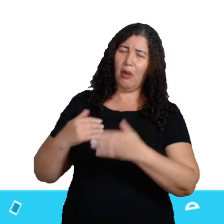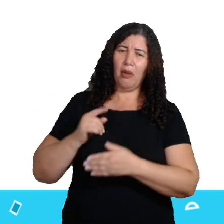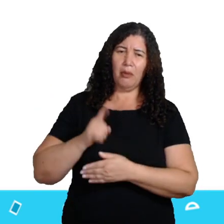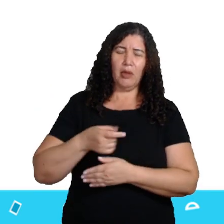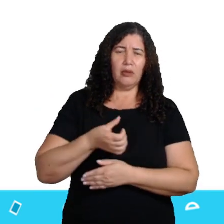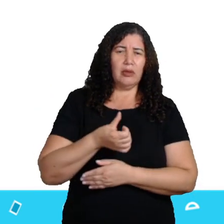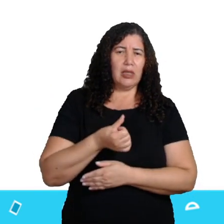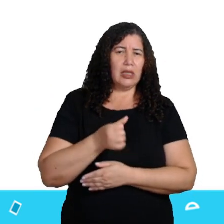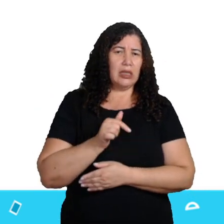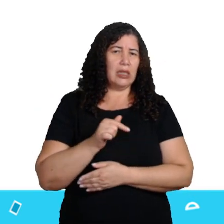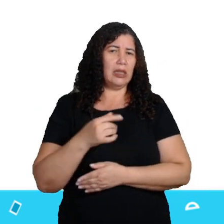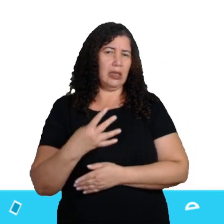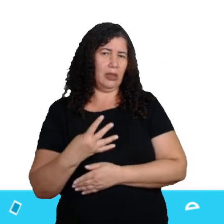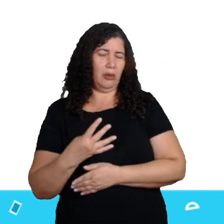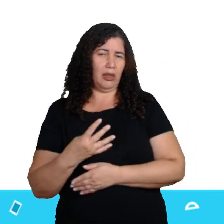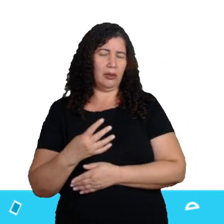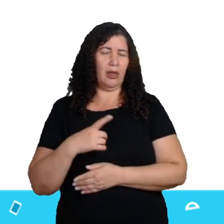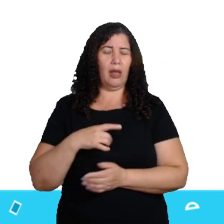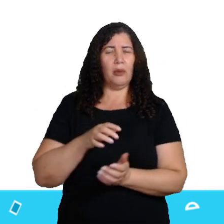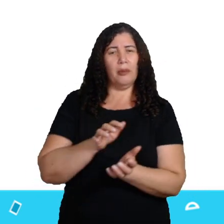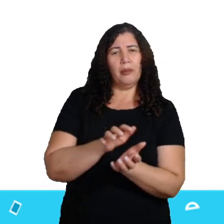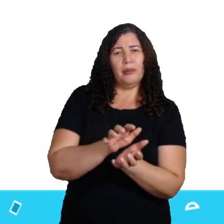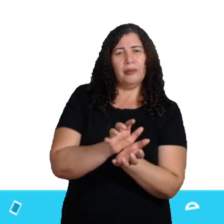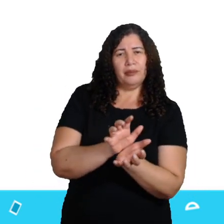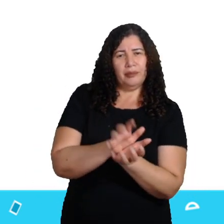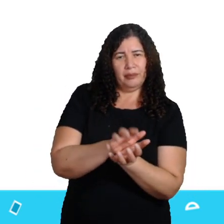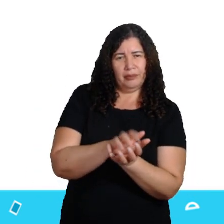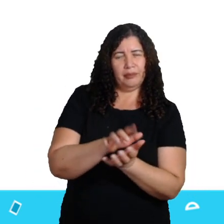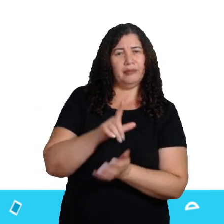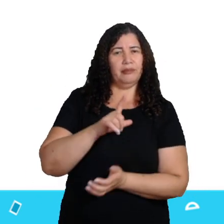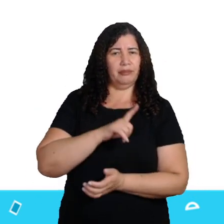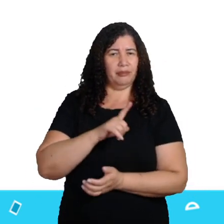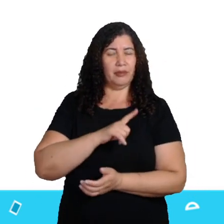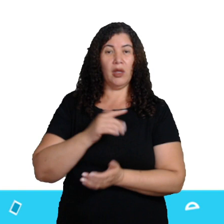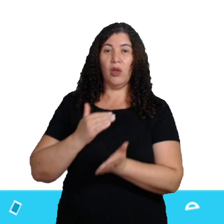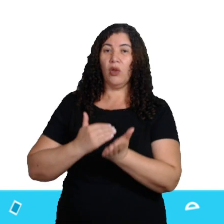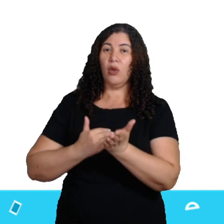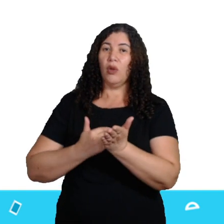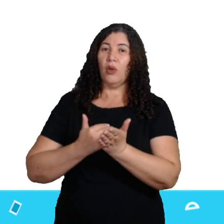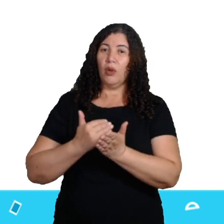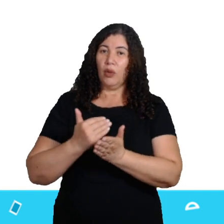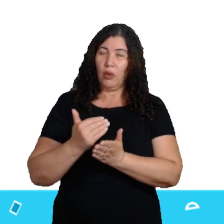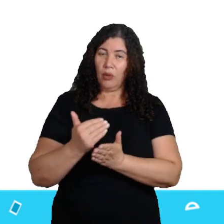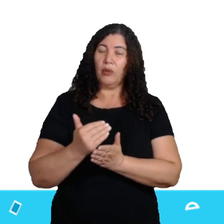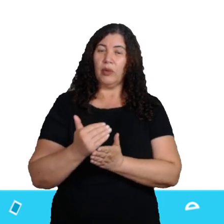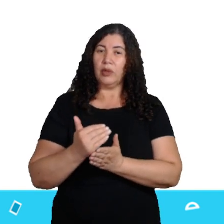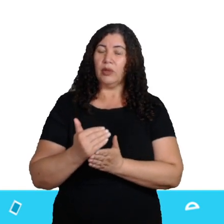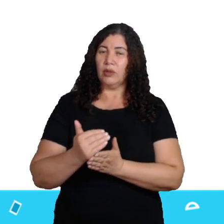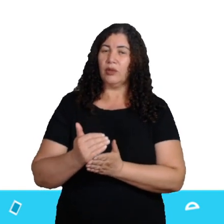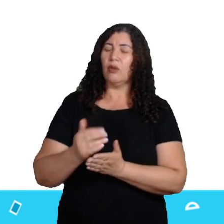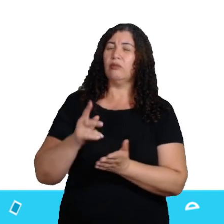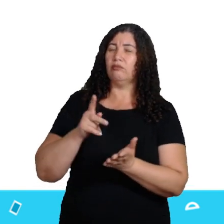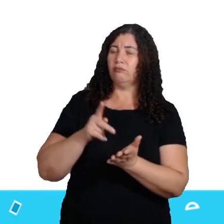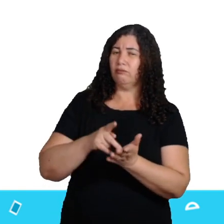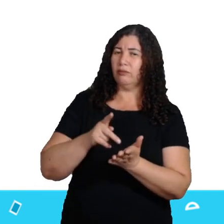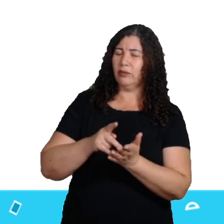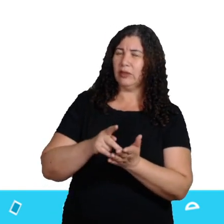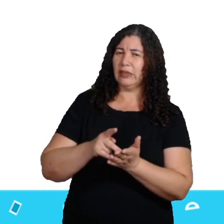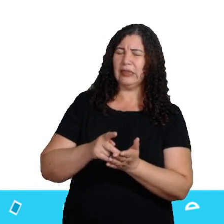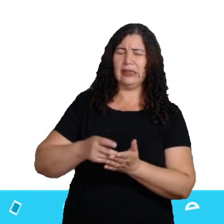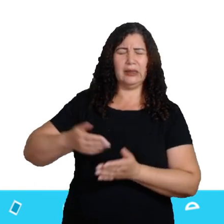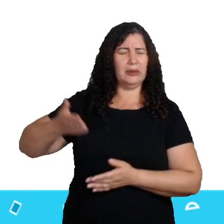1674 em Pernambuco. Mas sua origem pode estar nas